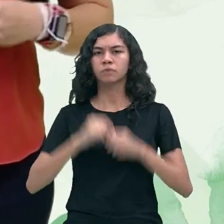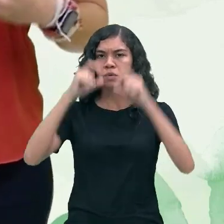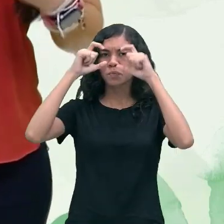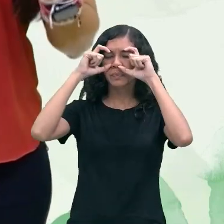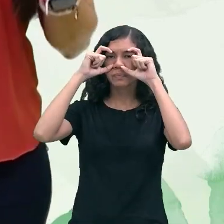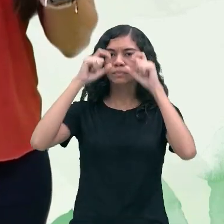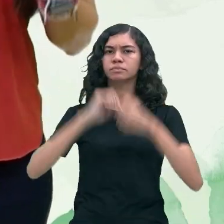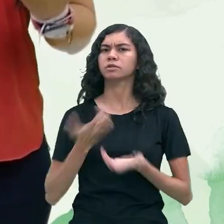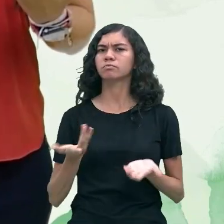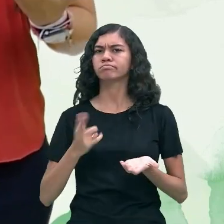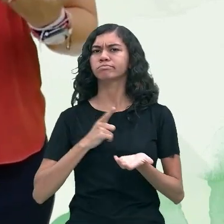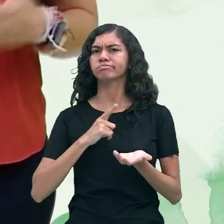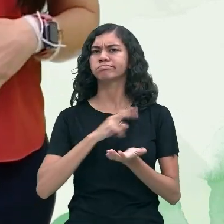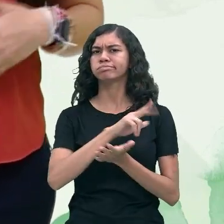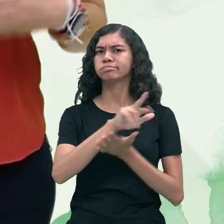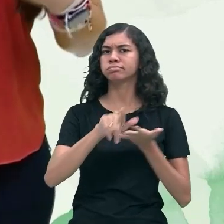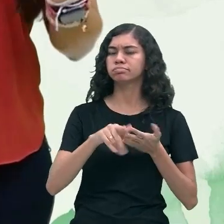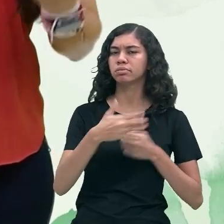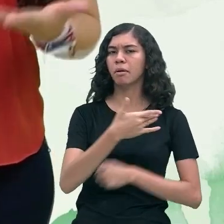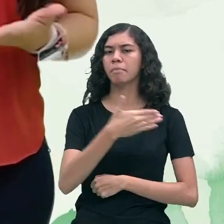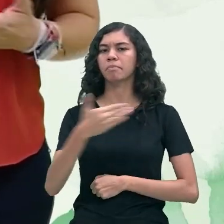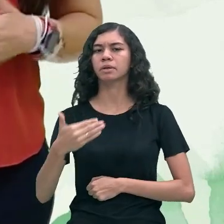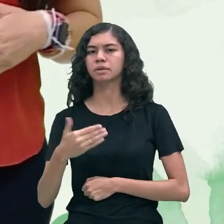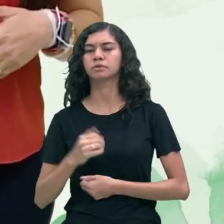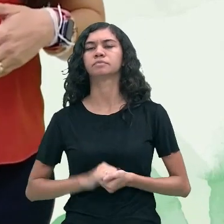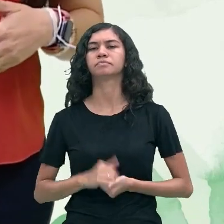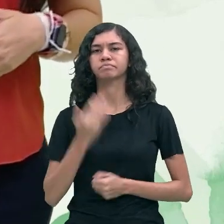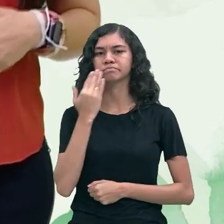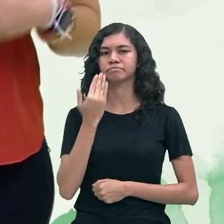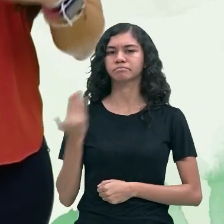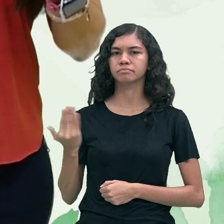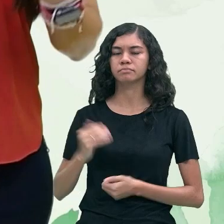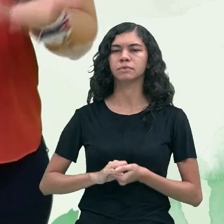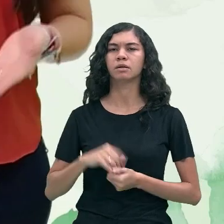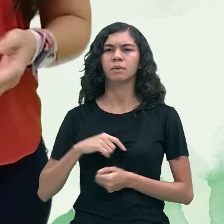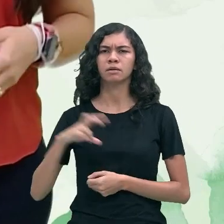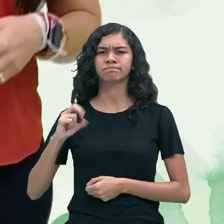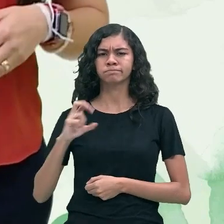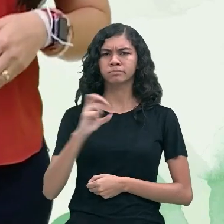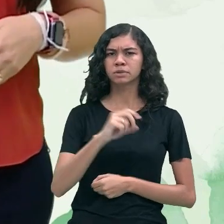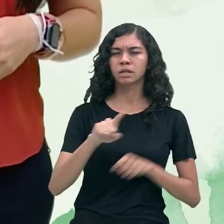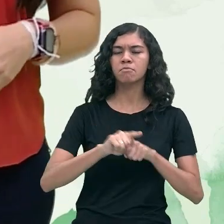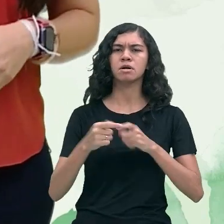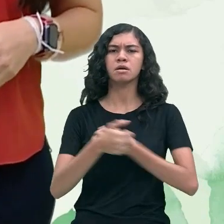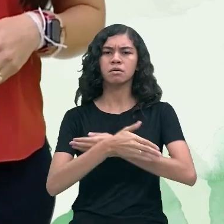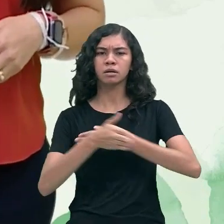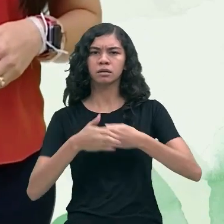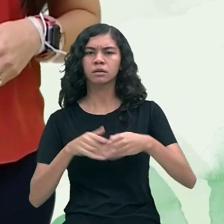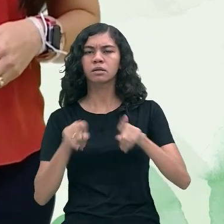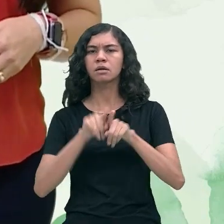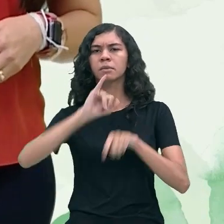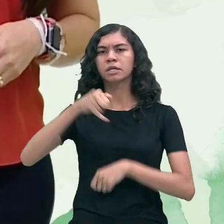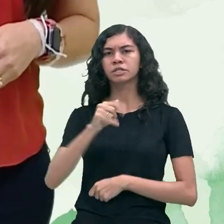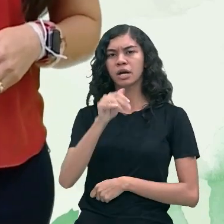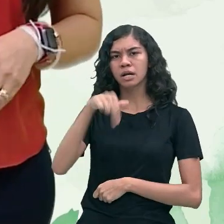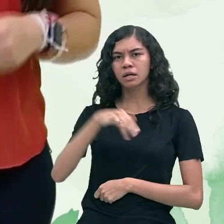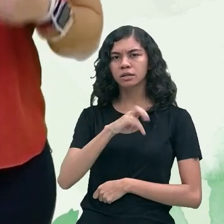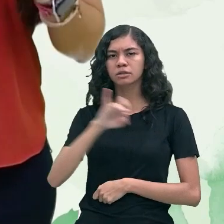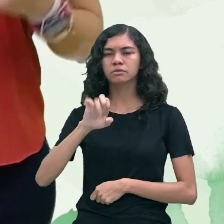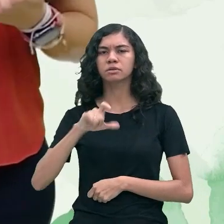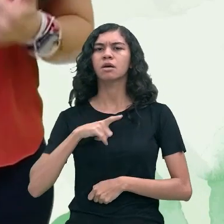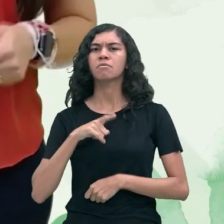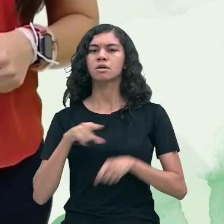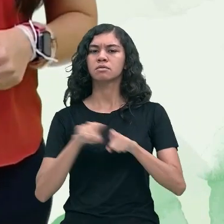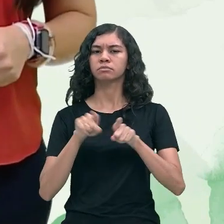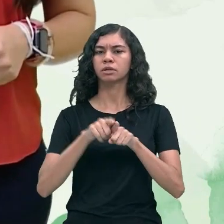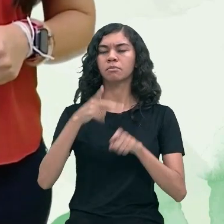uma diversidade de peixes, como o pirarucu, a piranha, o tambaqui, o jaraqui, grandes bagres, como